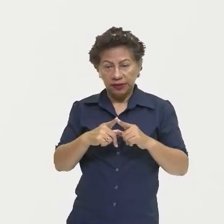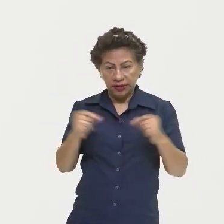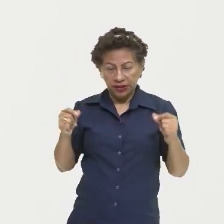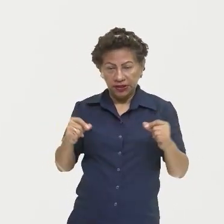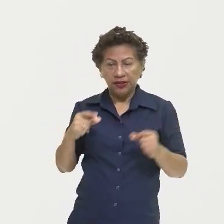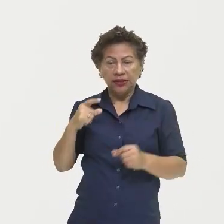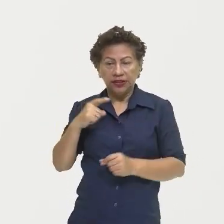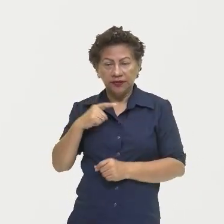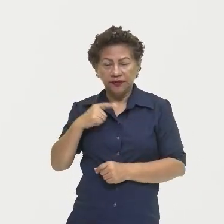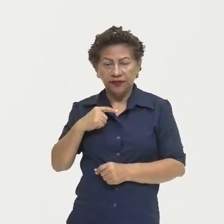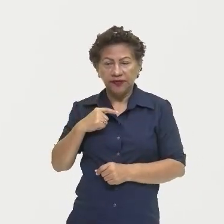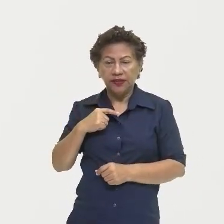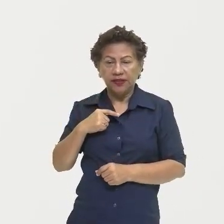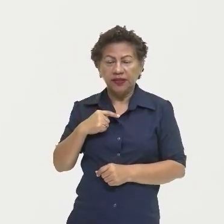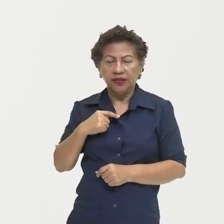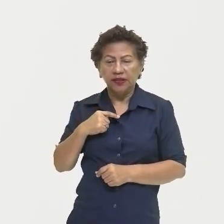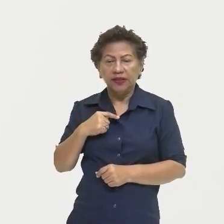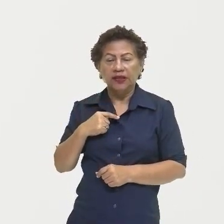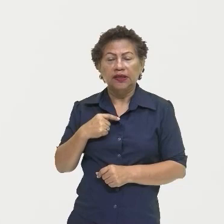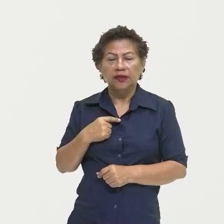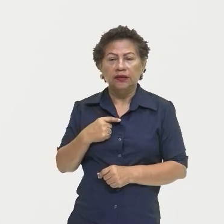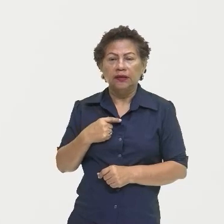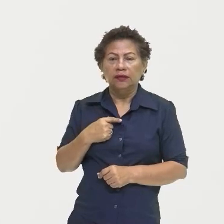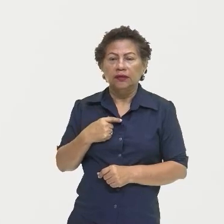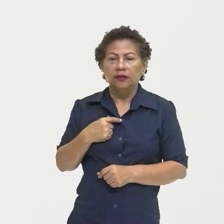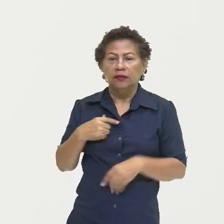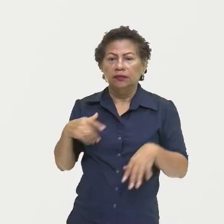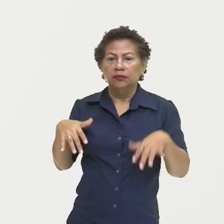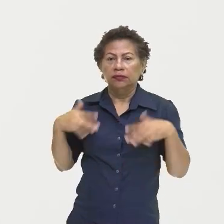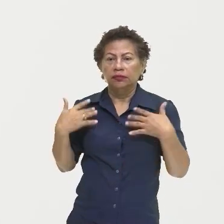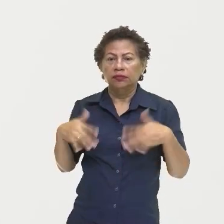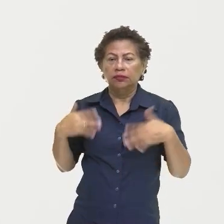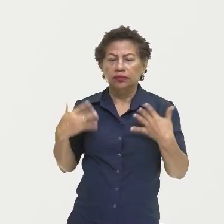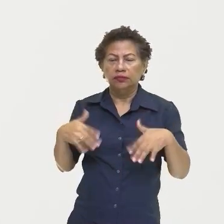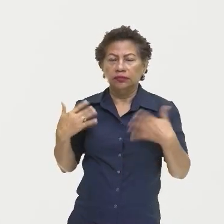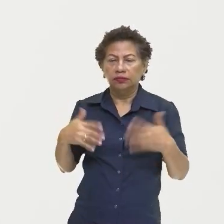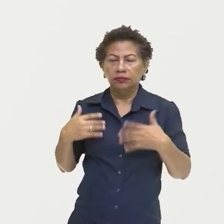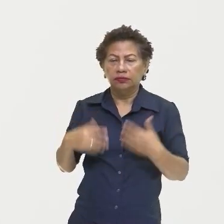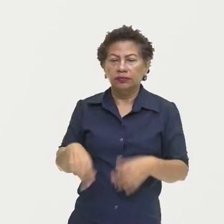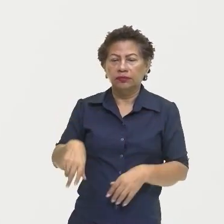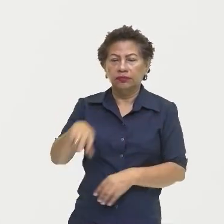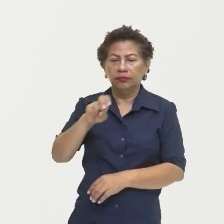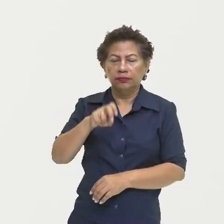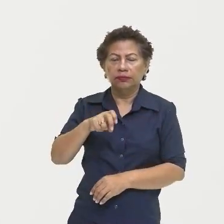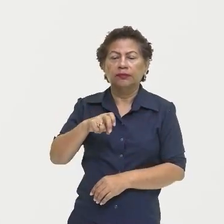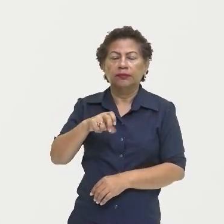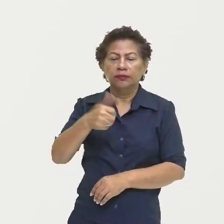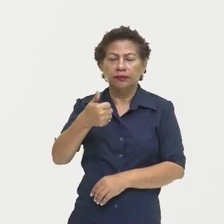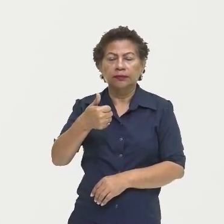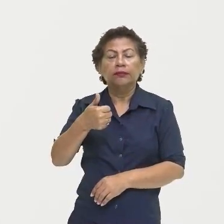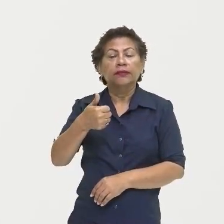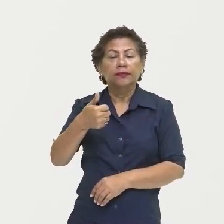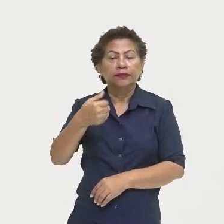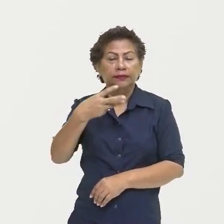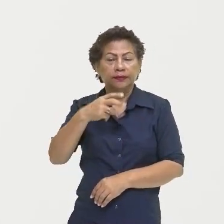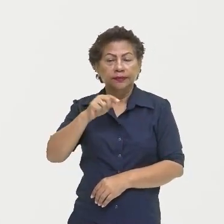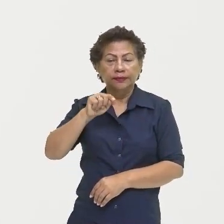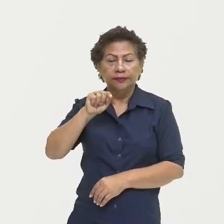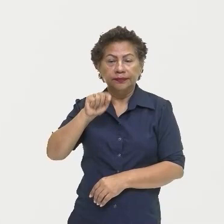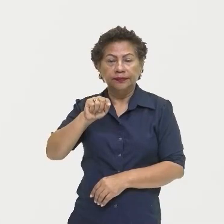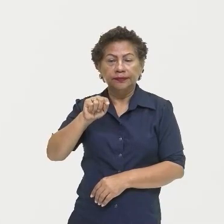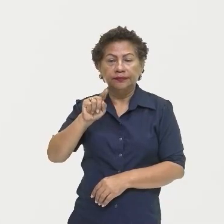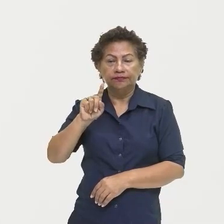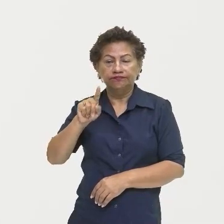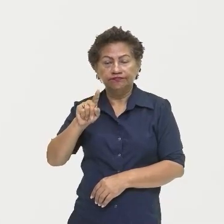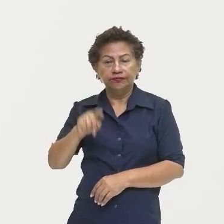513 milhões de pessoas e aí a gente tem do total da população 38% de usuários na China,